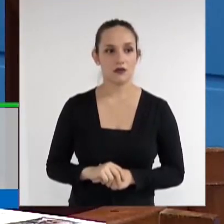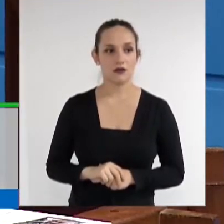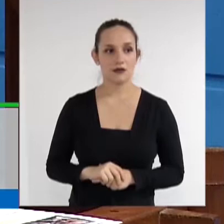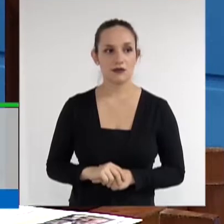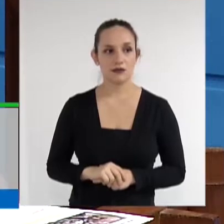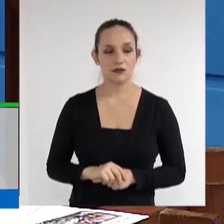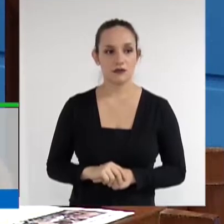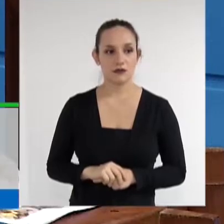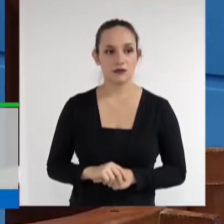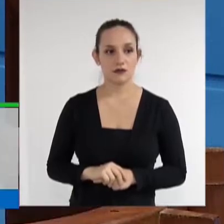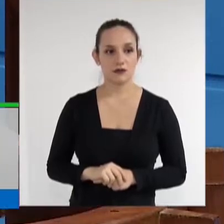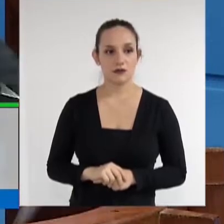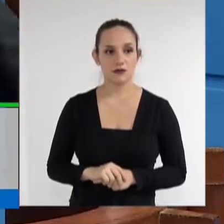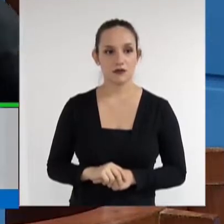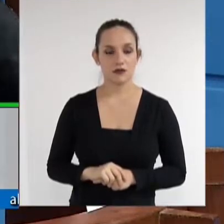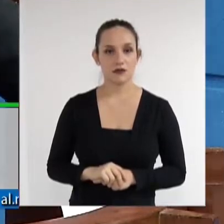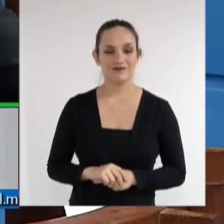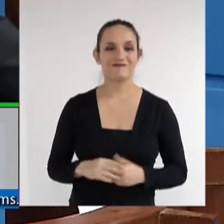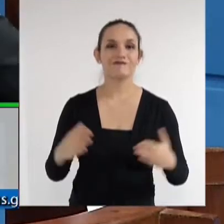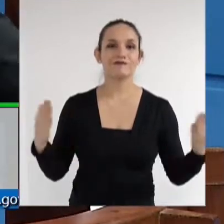sobre o corte